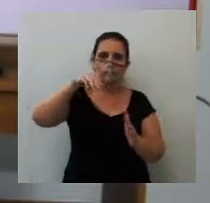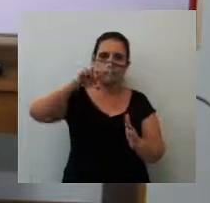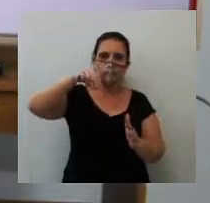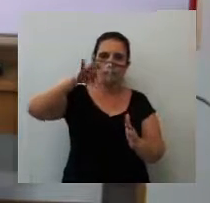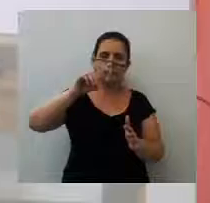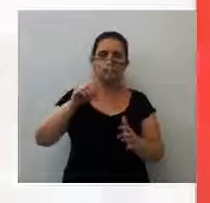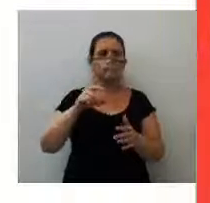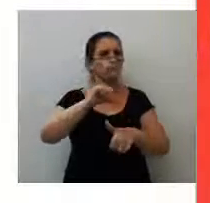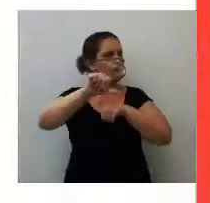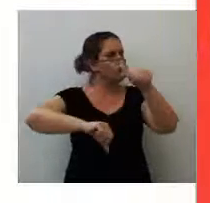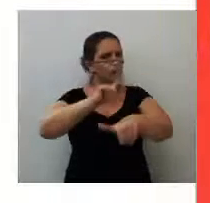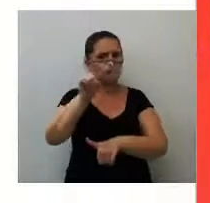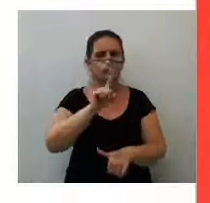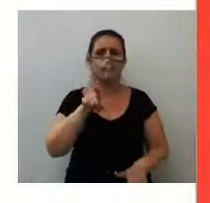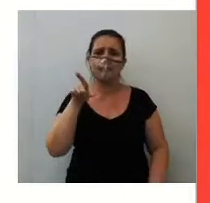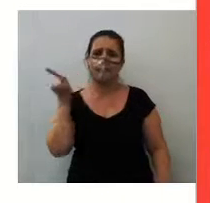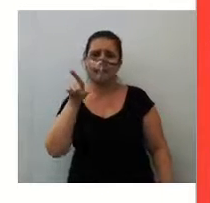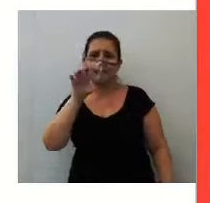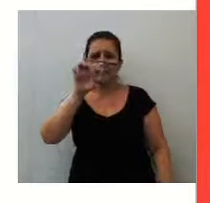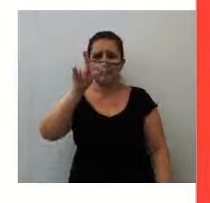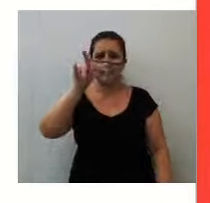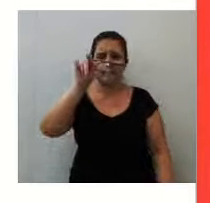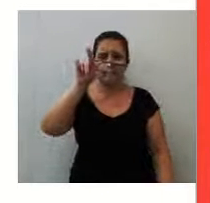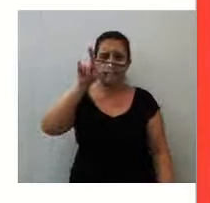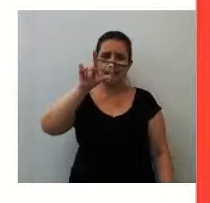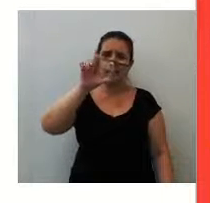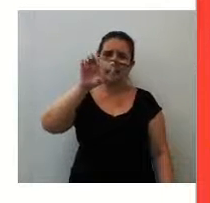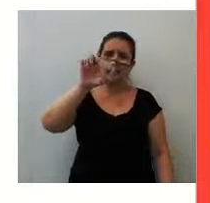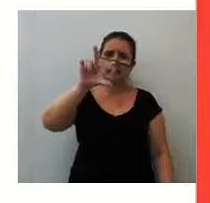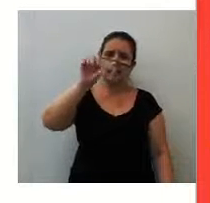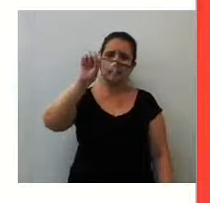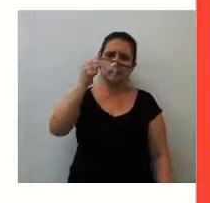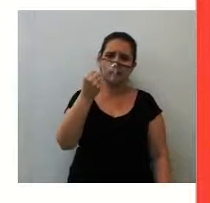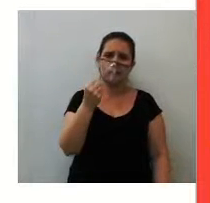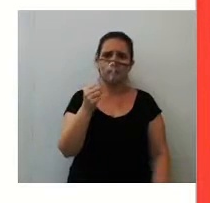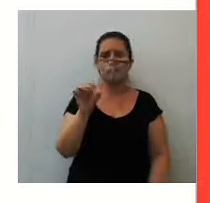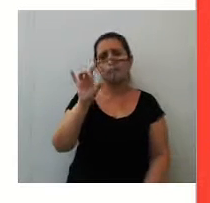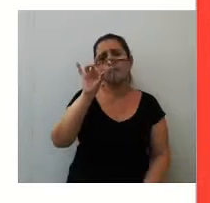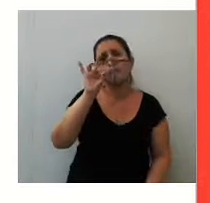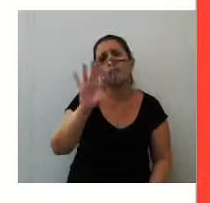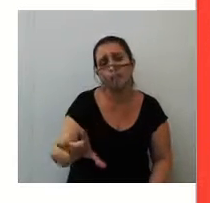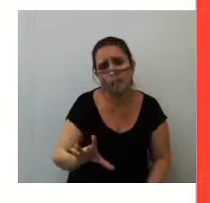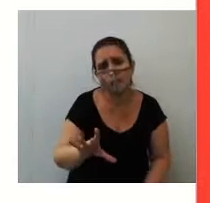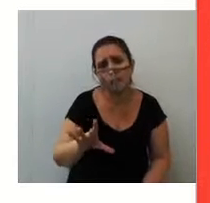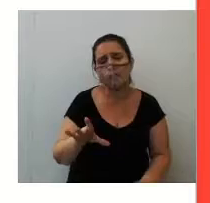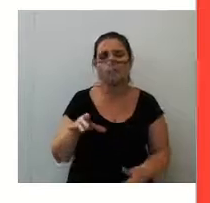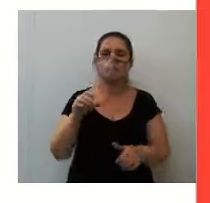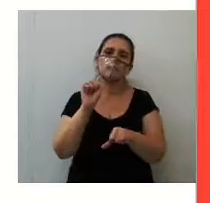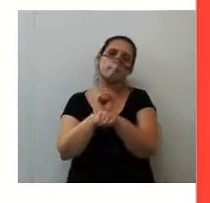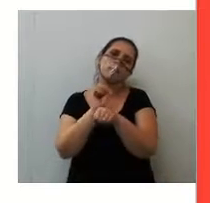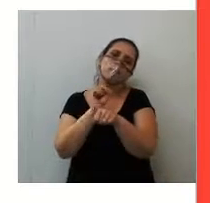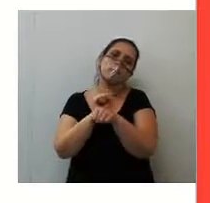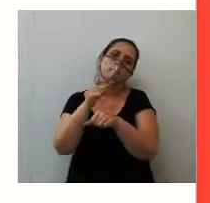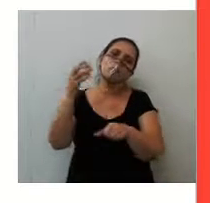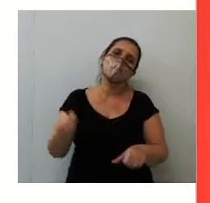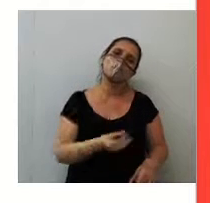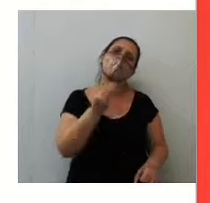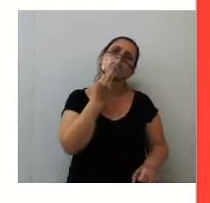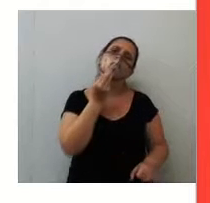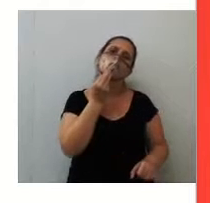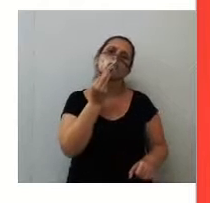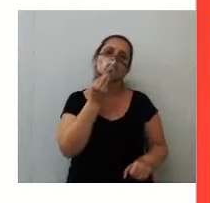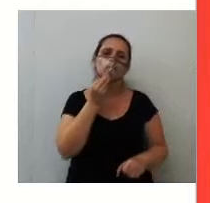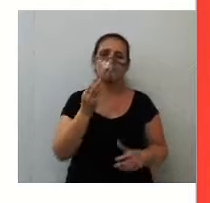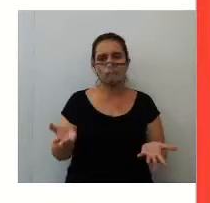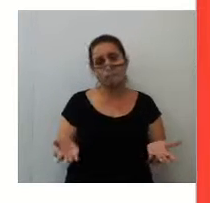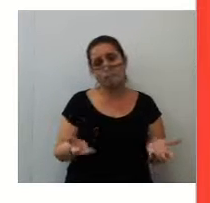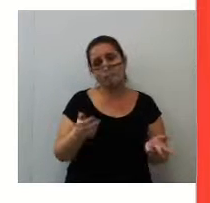invariáveis olha os exemplos elas só ou seja somente espera uma nova oportunidade elas apenas